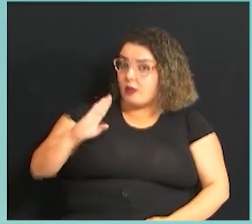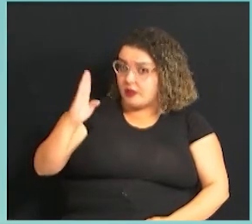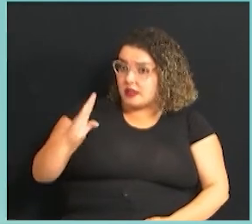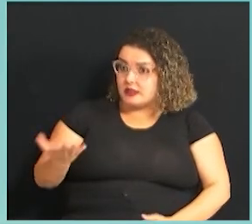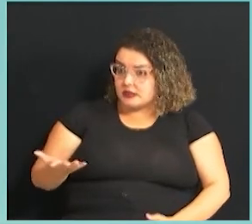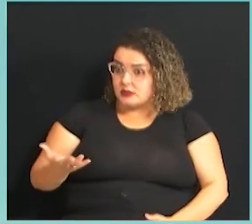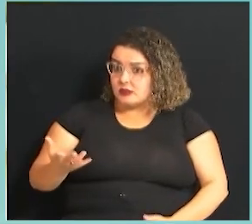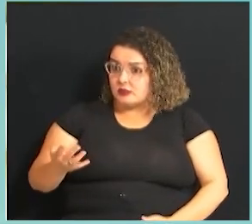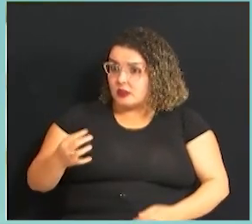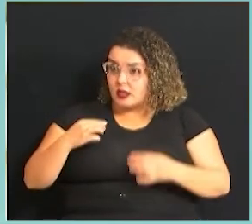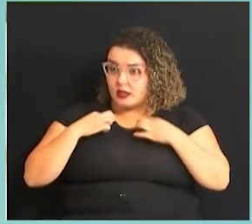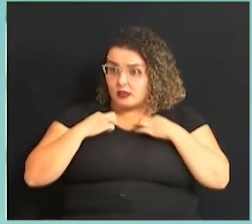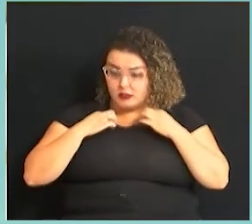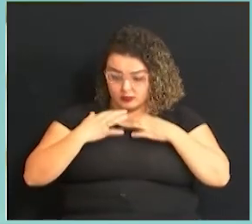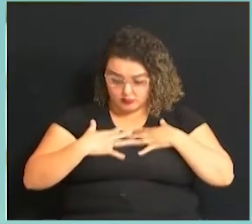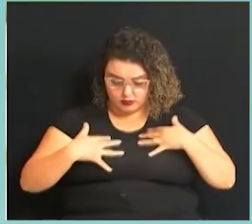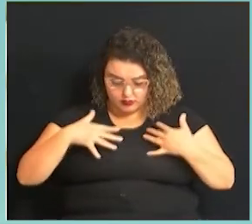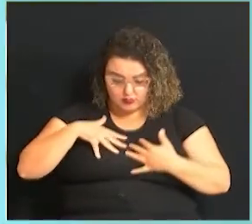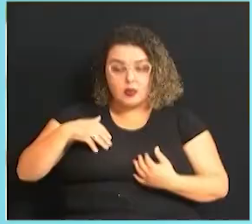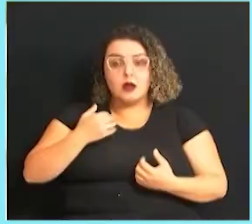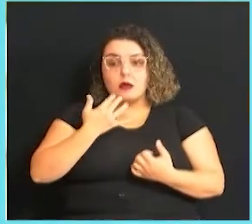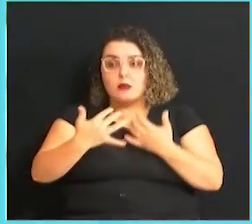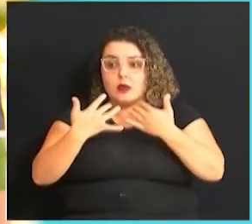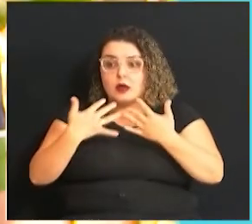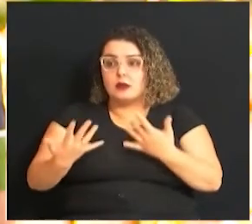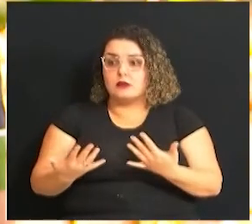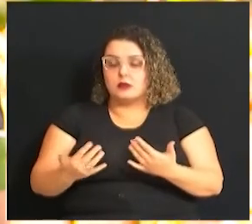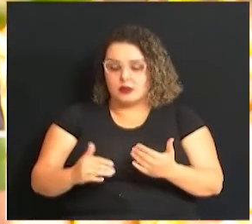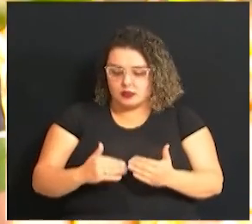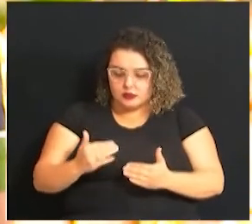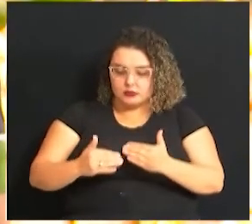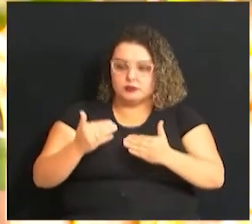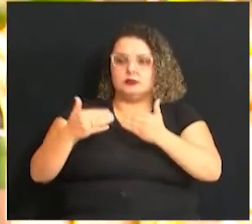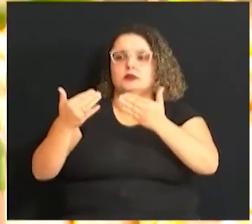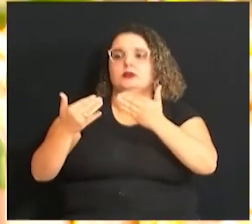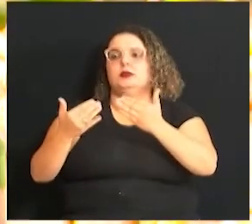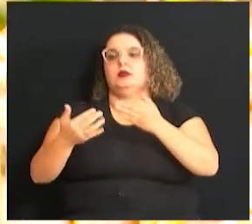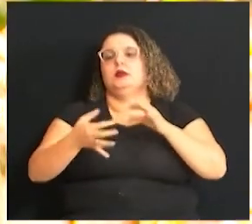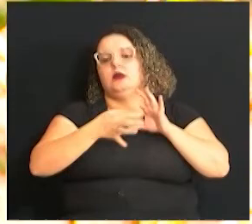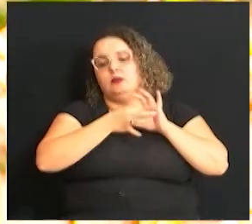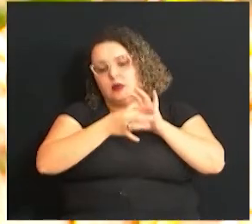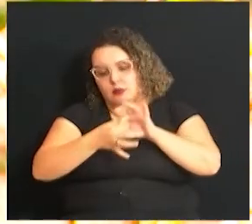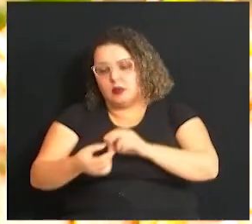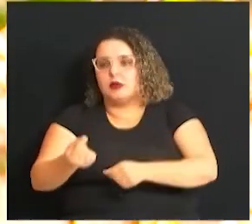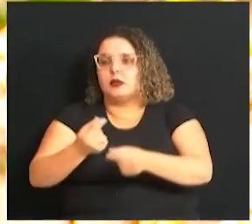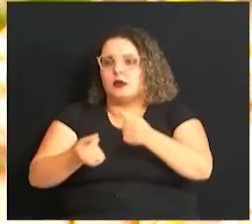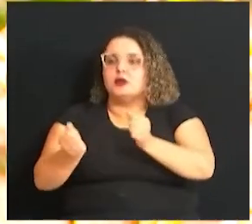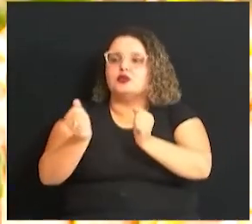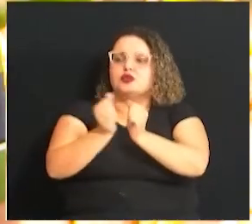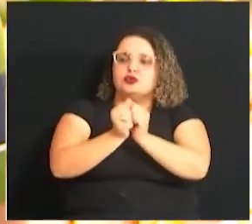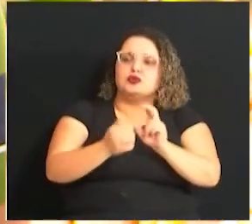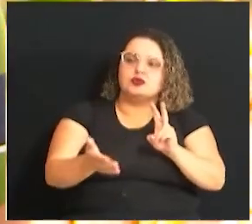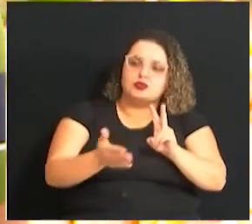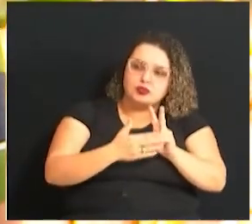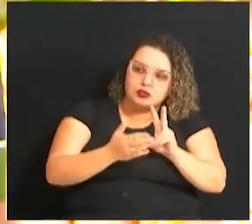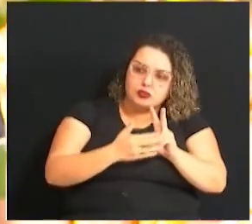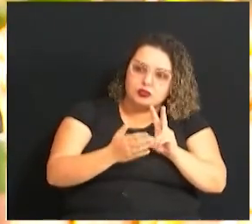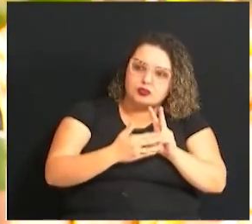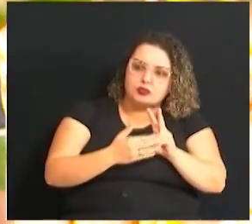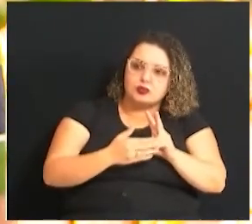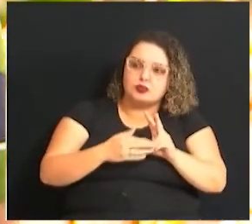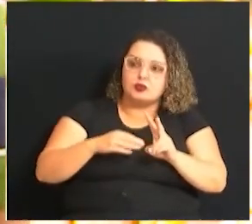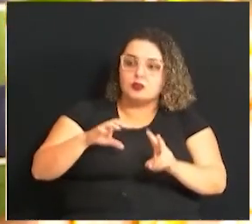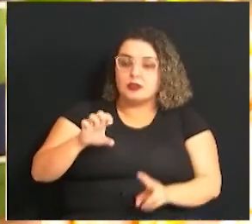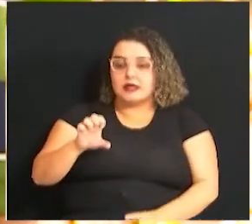pau-brasil para tingimento de tecidos. Então foi desenvolvido esse ciclo econômico com os indígenas,